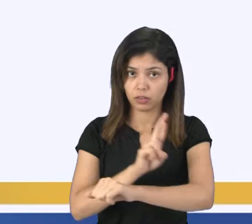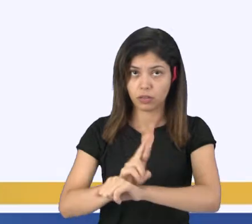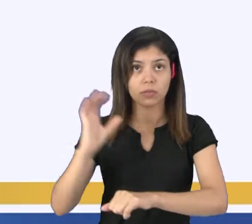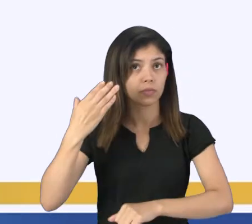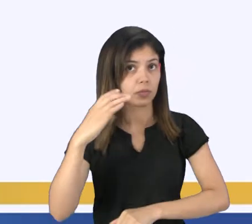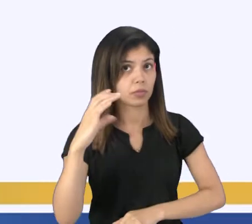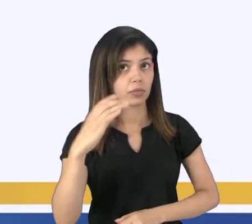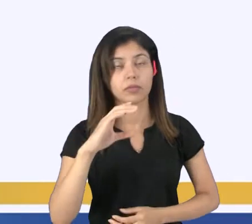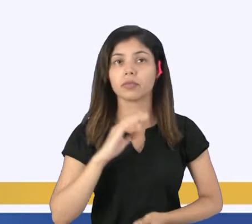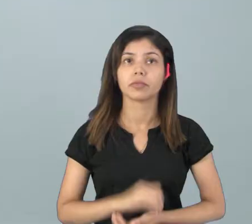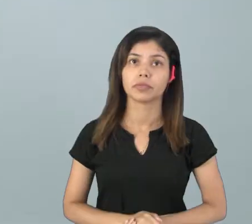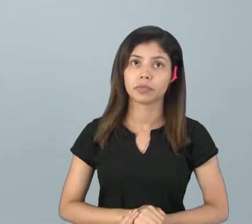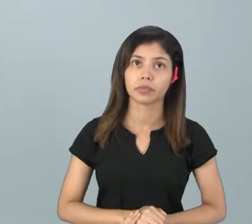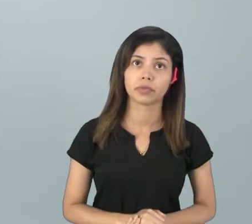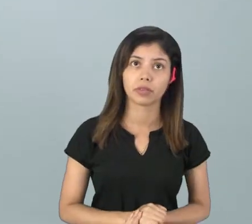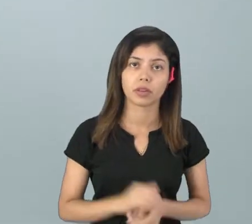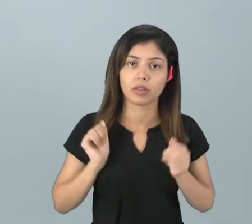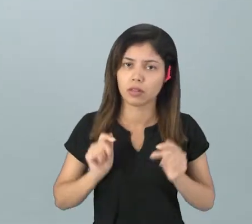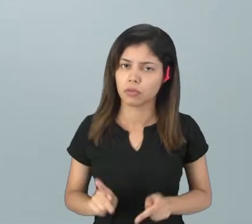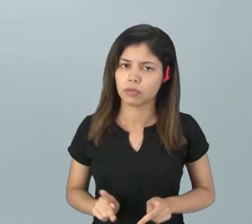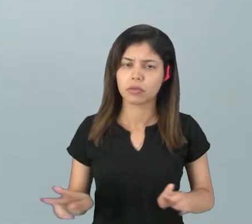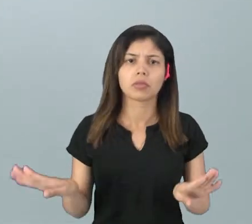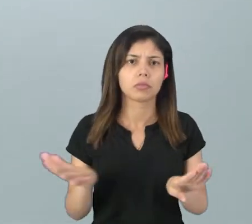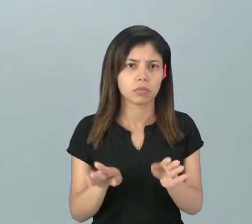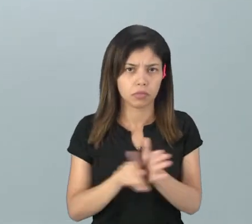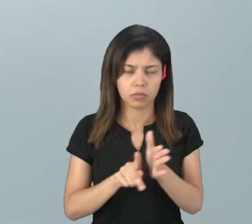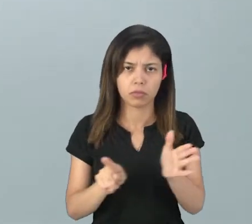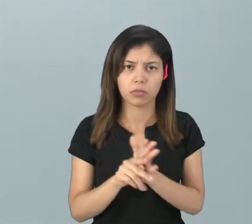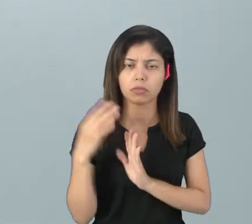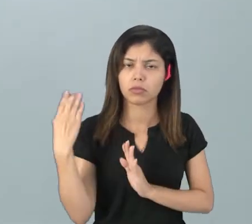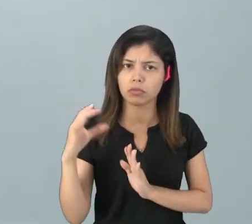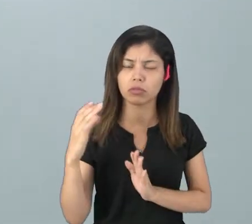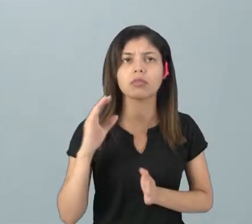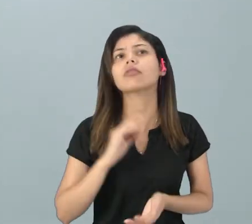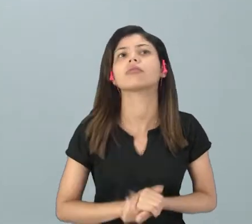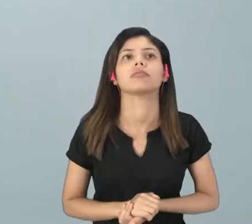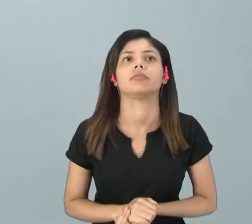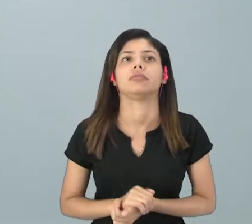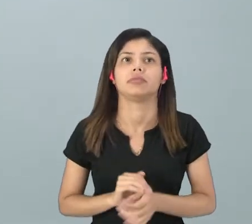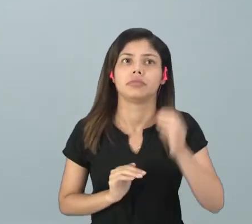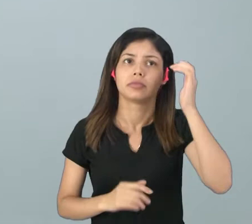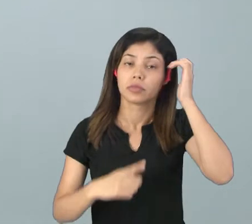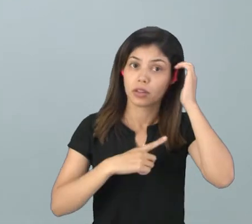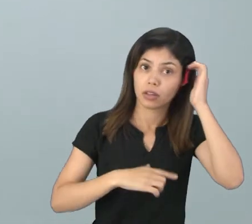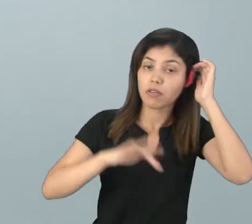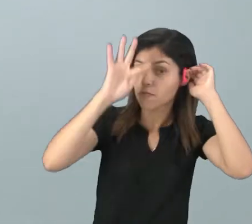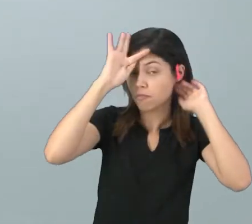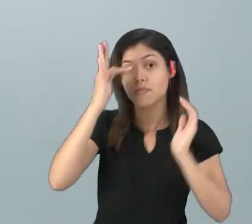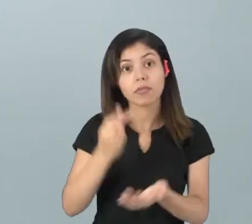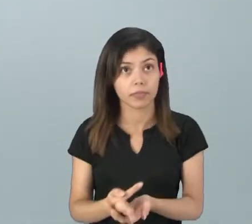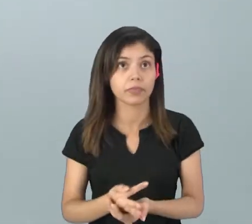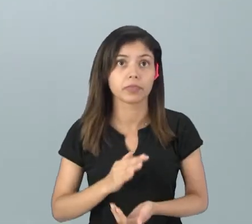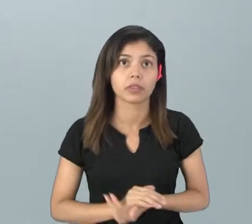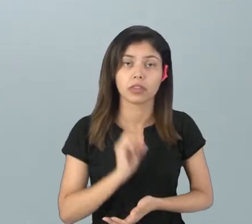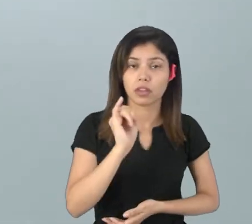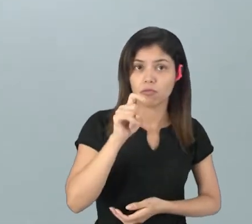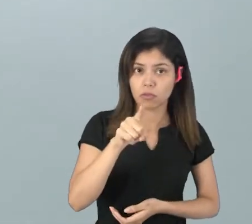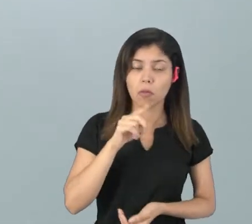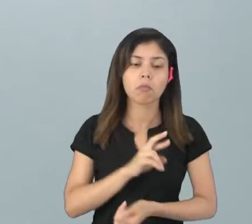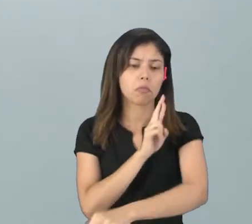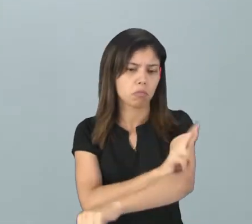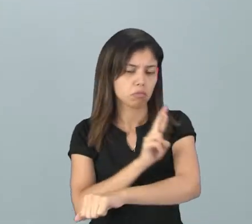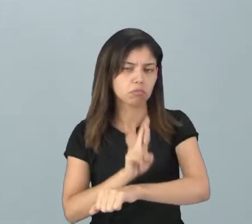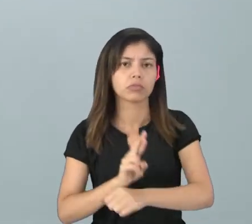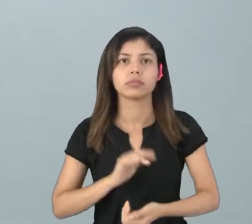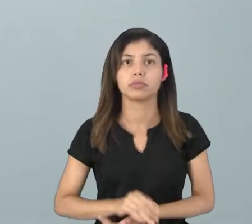ciência. Então, você tem uma postura científica, beleza, respeite aquele que tem fé. Se você é um